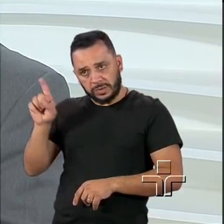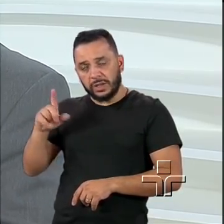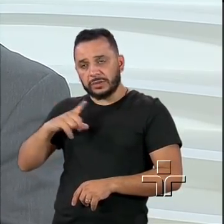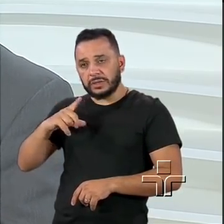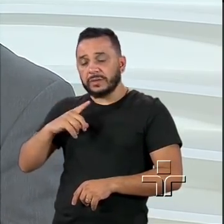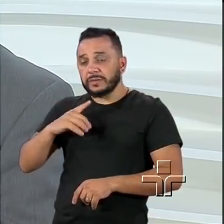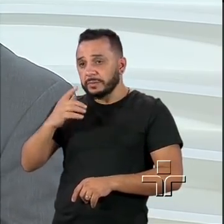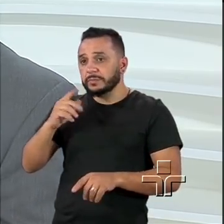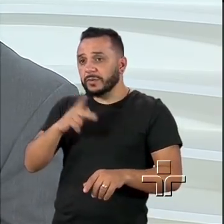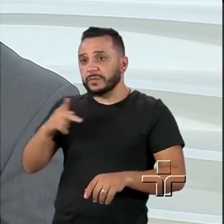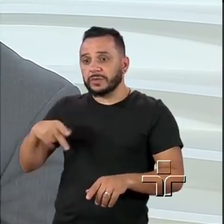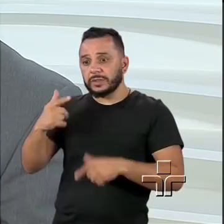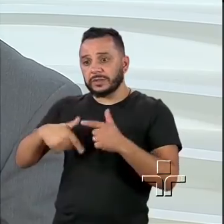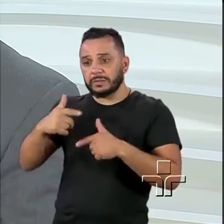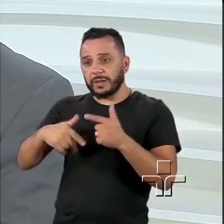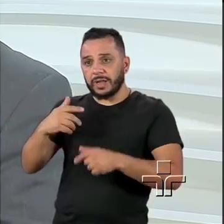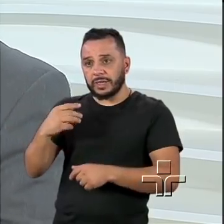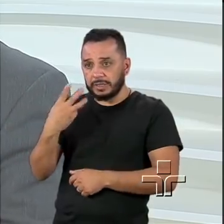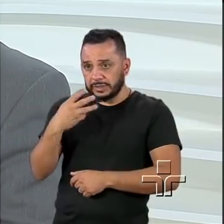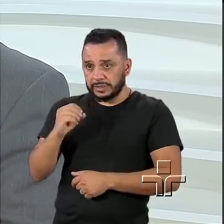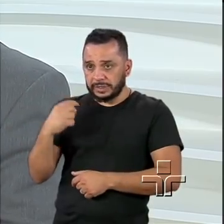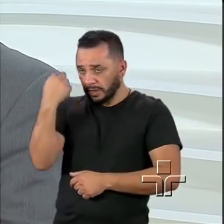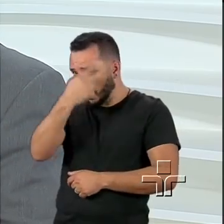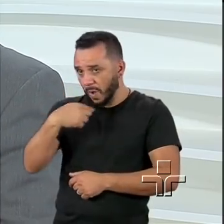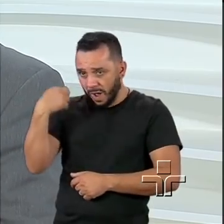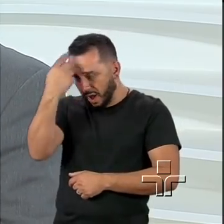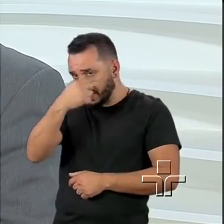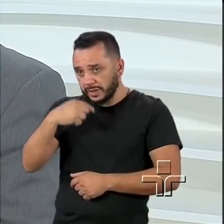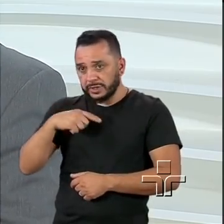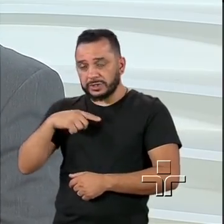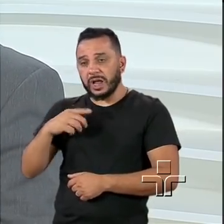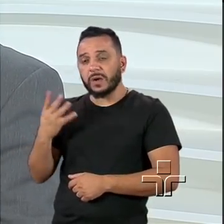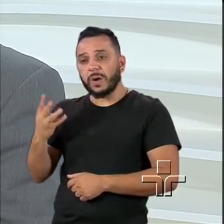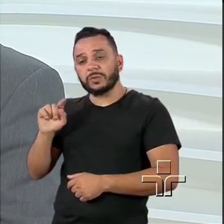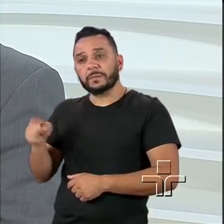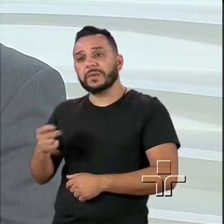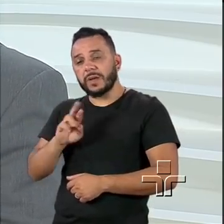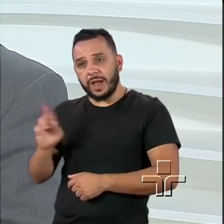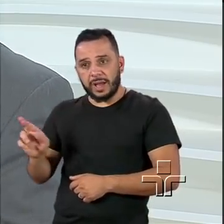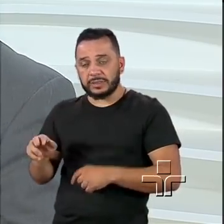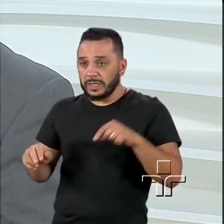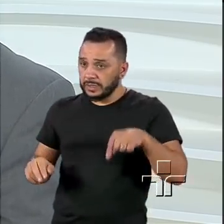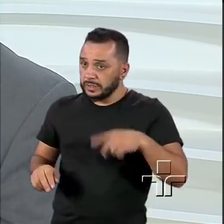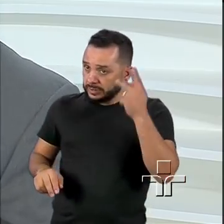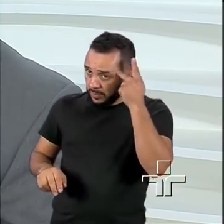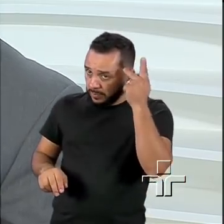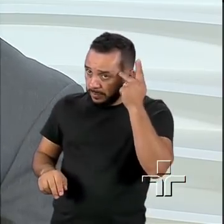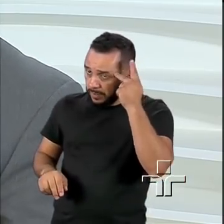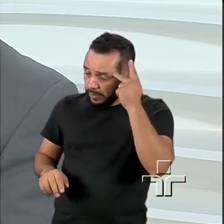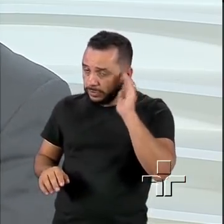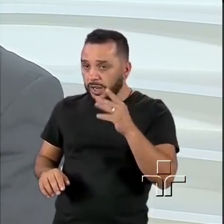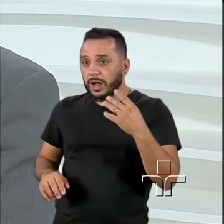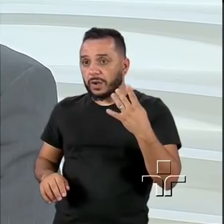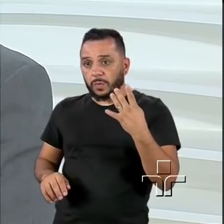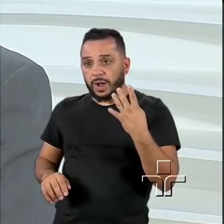horas semanais, R$4.000 de entrada. Aqui no estado de São Paulo, uma jornada de 40 horas